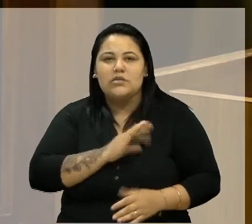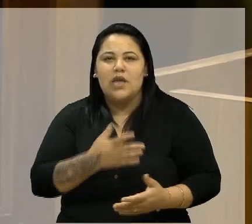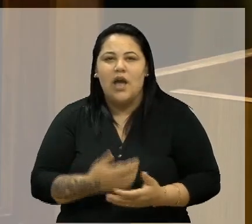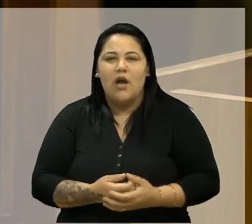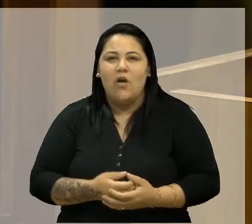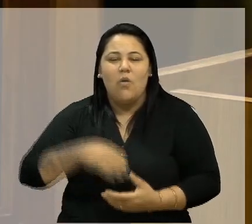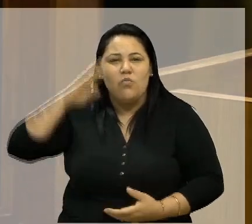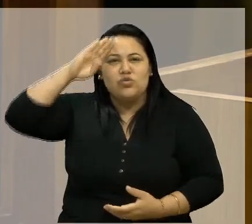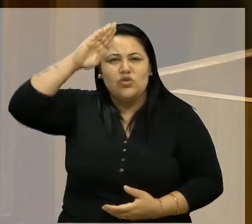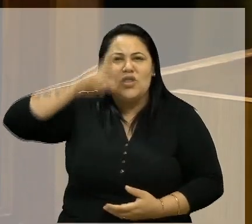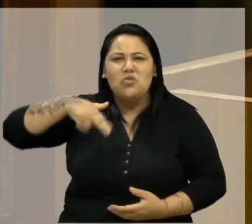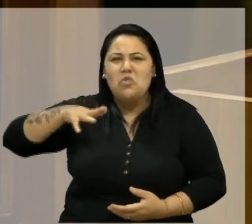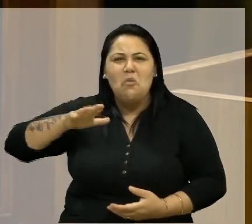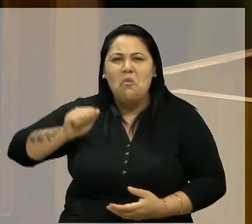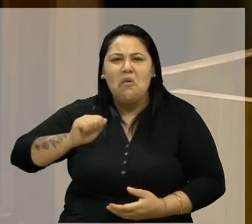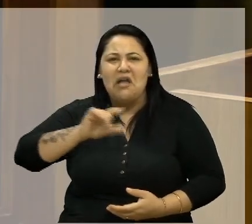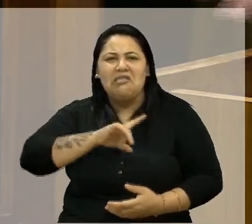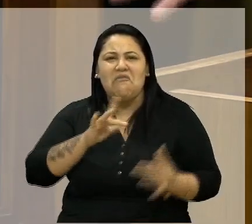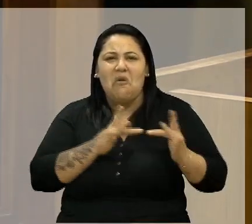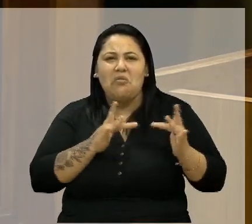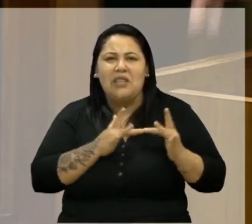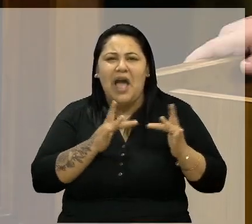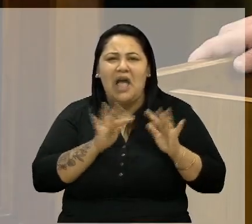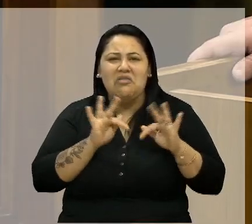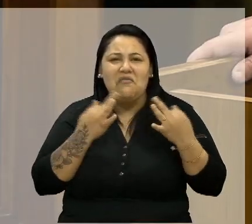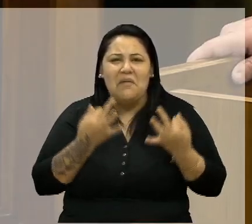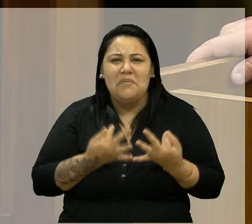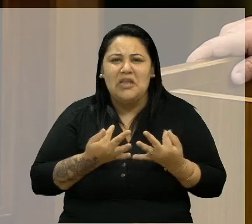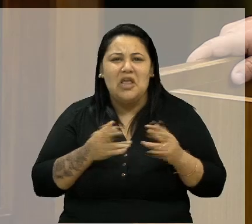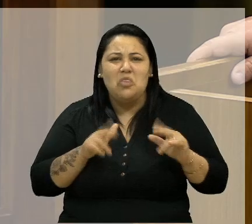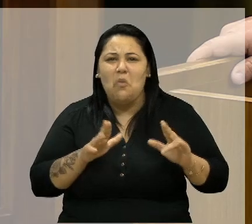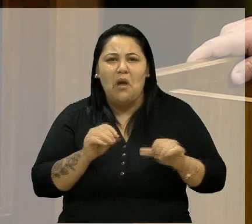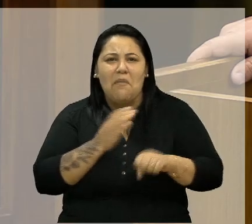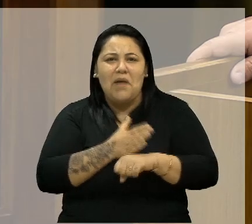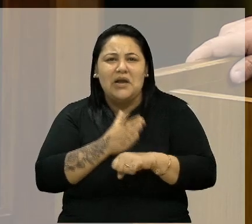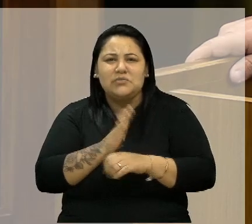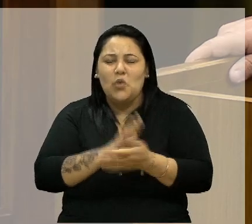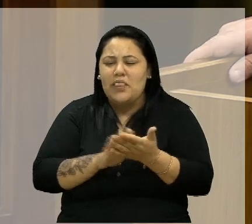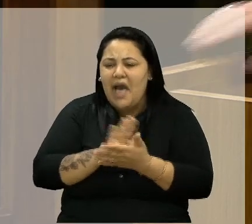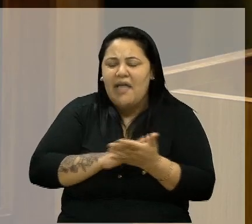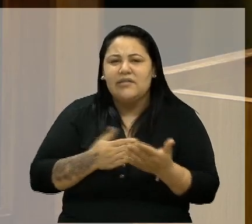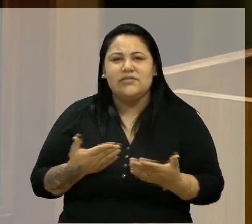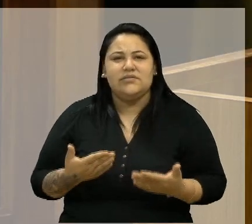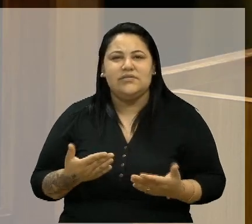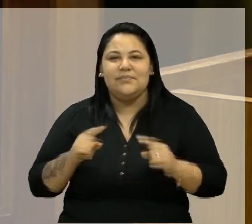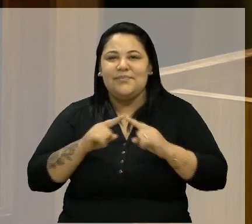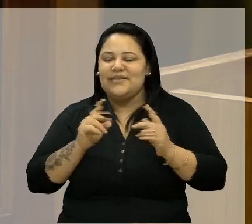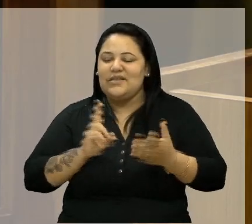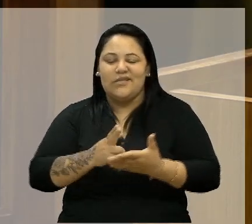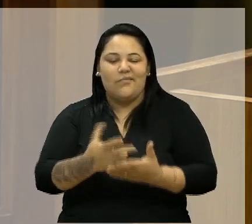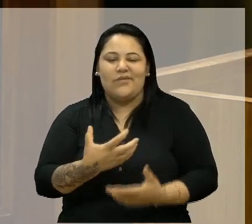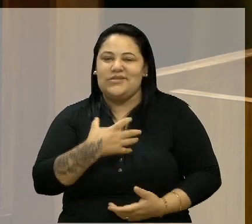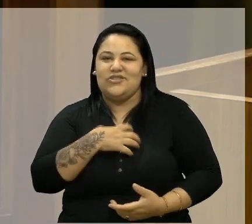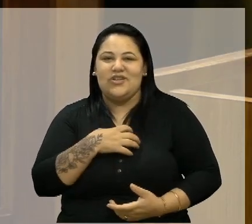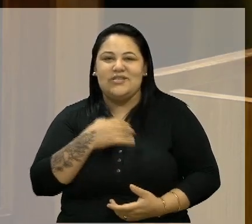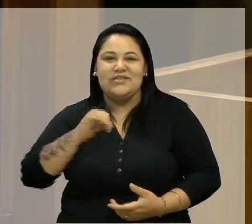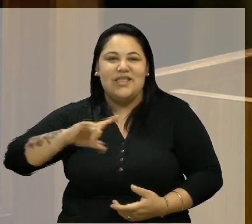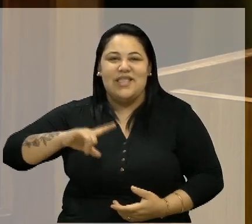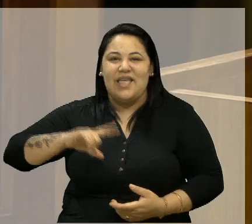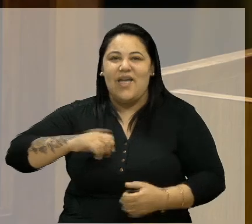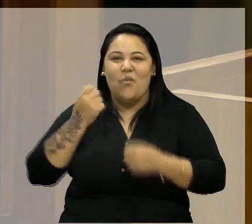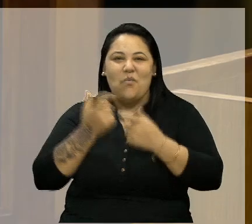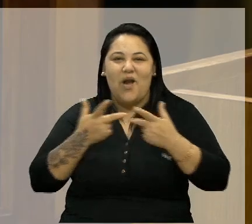Bolsonaro nunca teve, nem a família dele, ninguém teve nada a ver. Mas é sempre assim, quando há um fato,